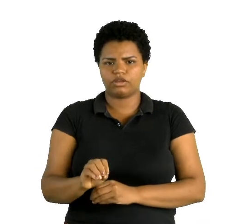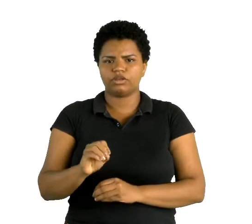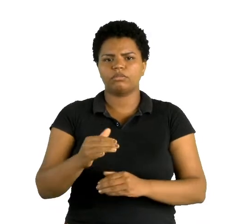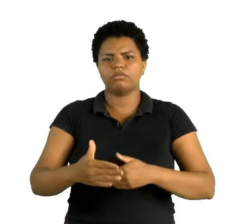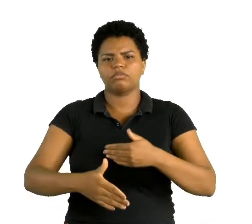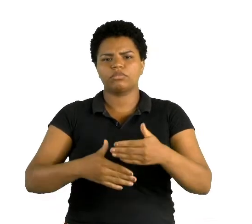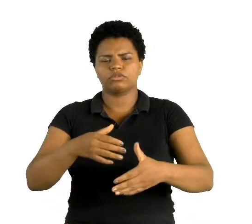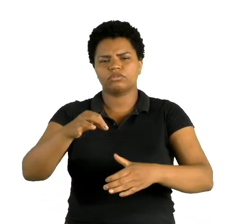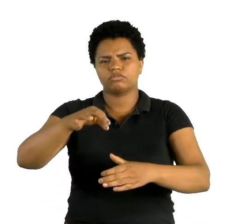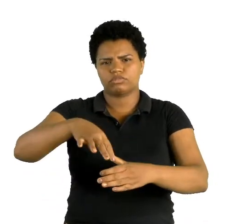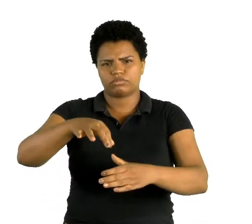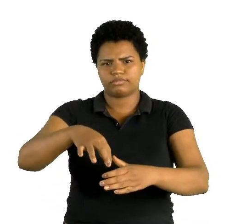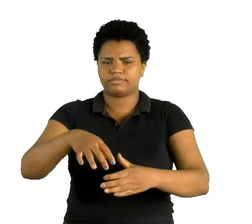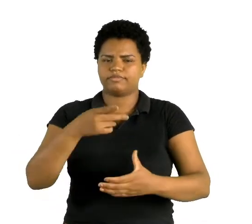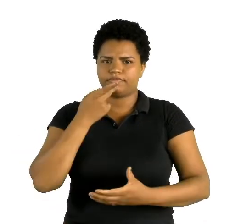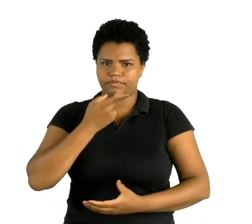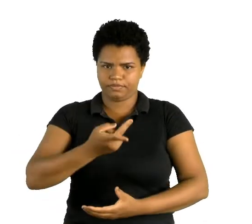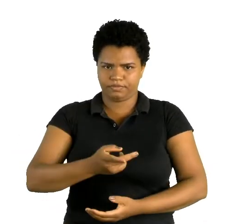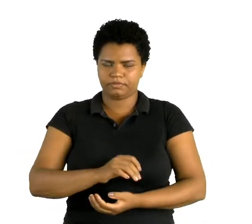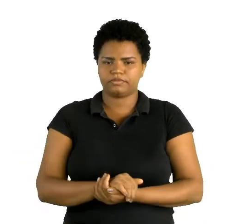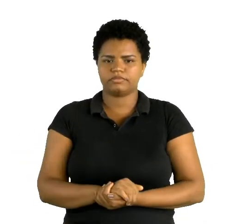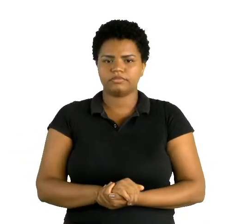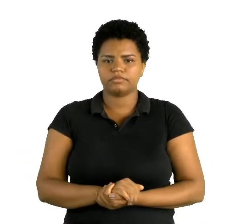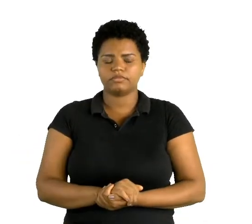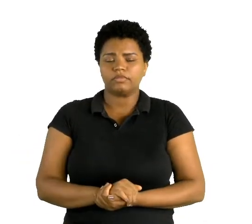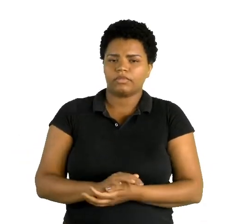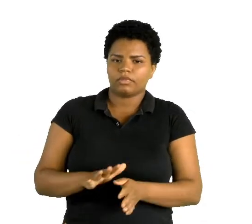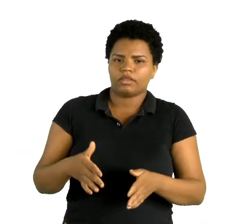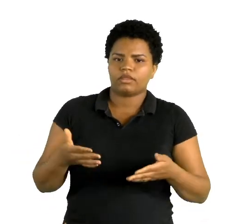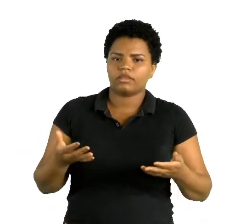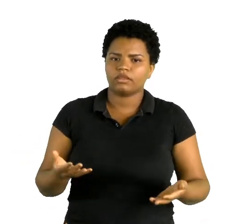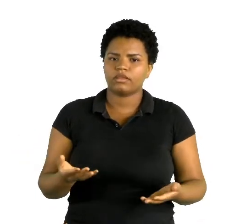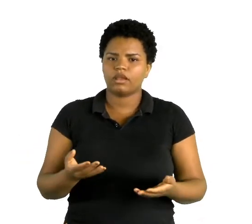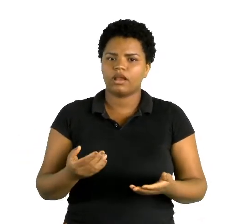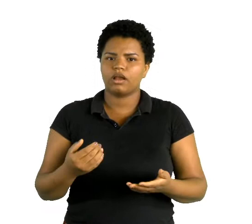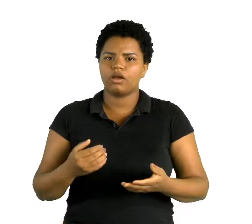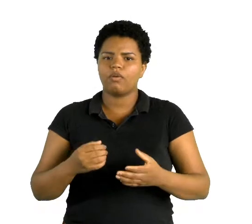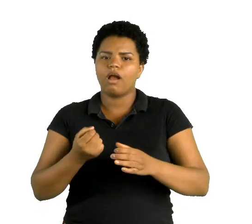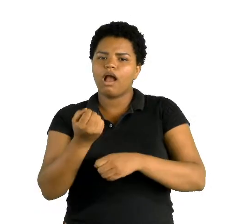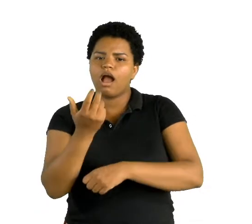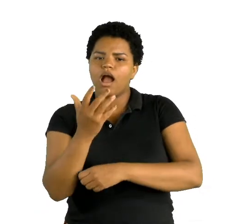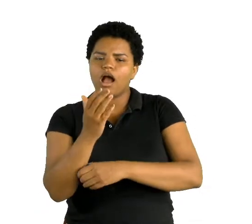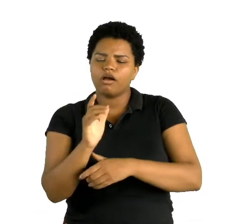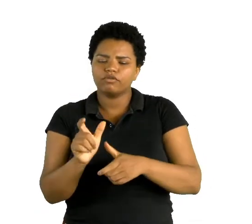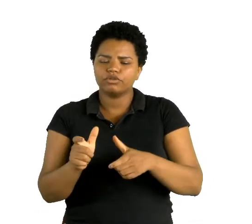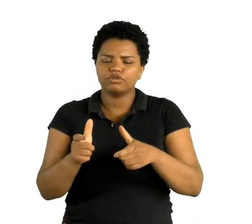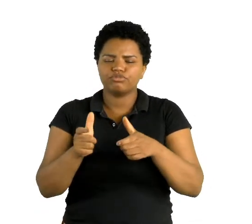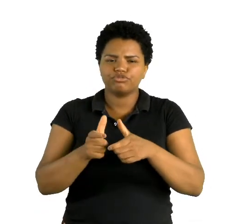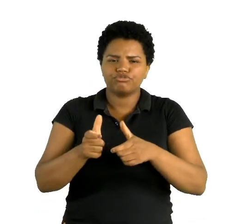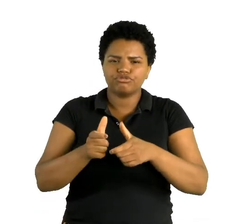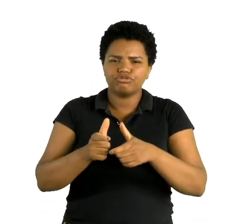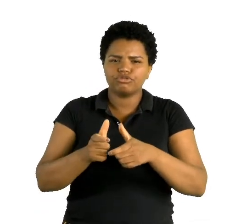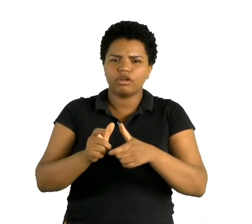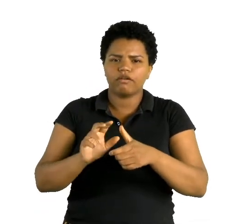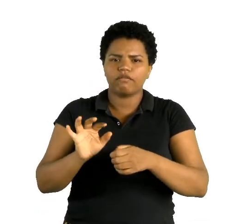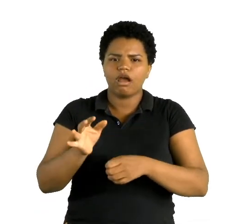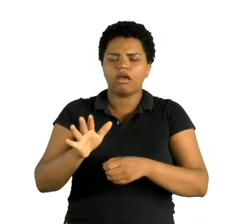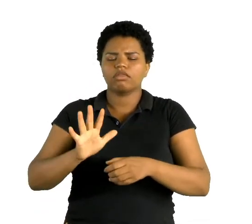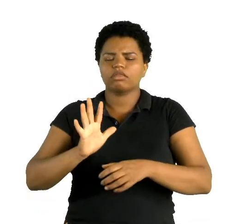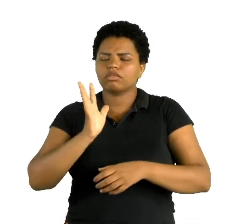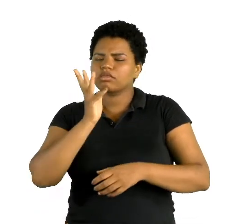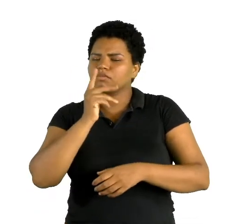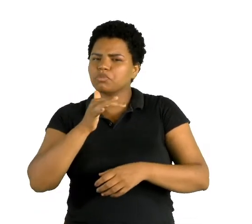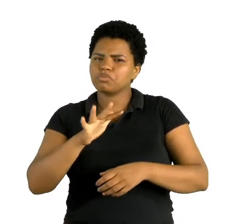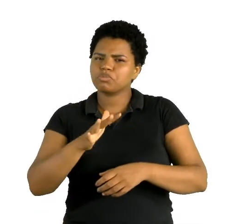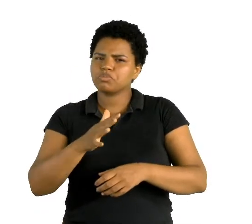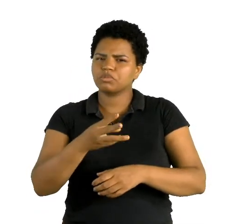germinação, relata. Geralmente, as mudas ficam prontas após 3 anos. No